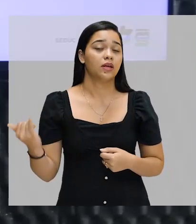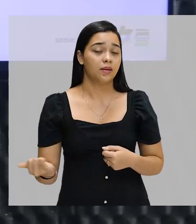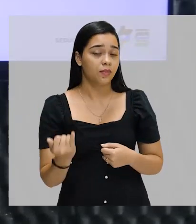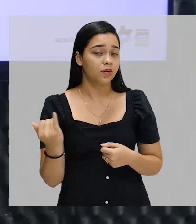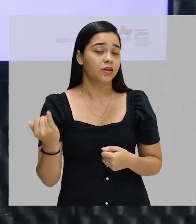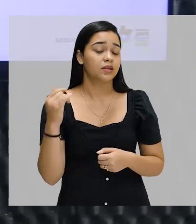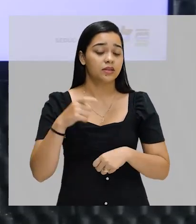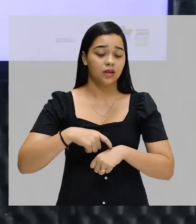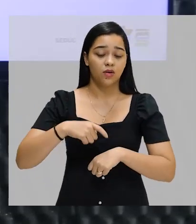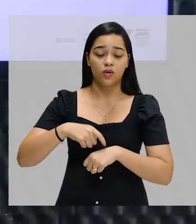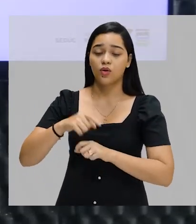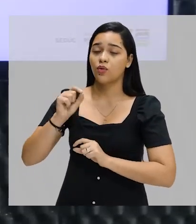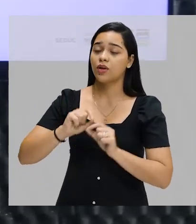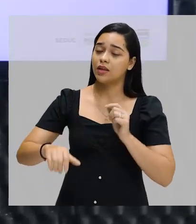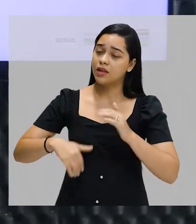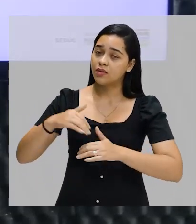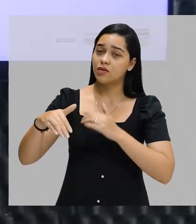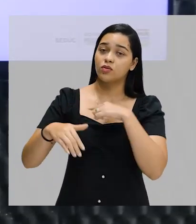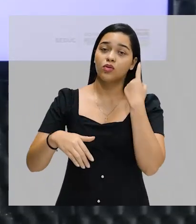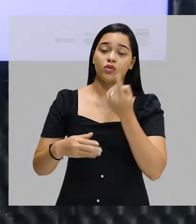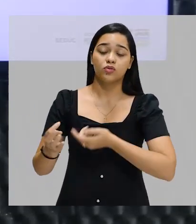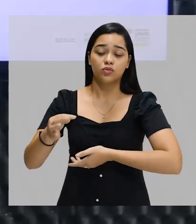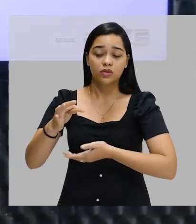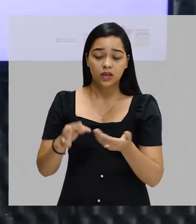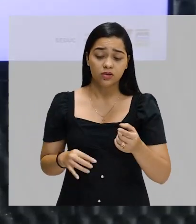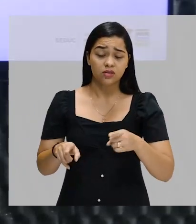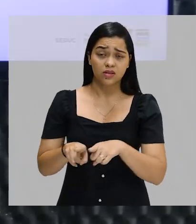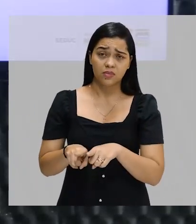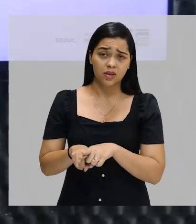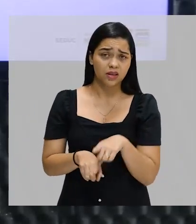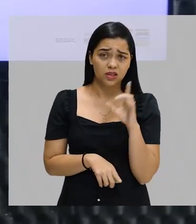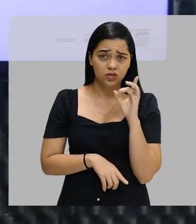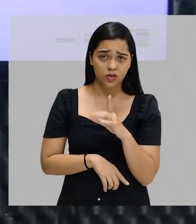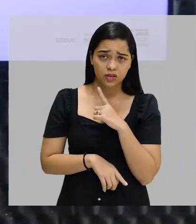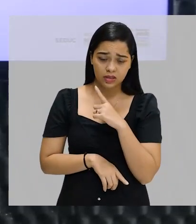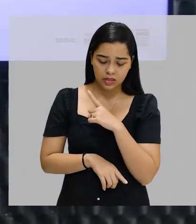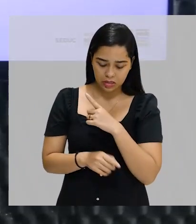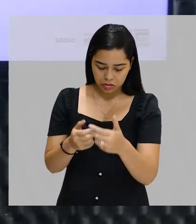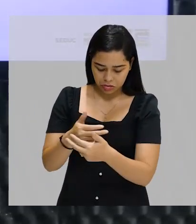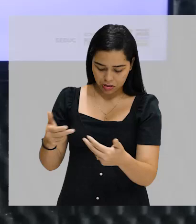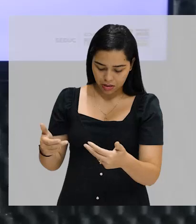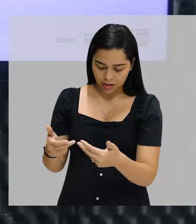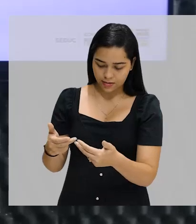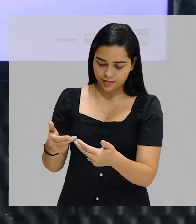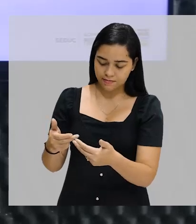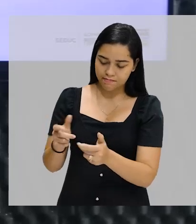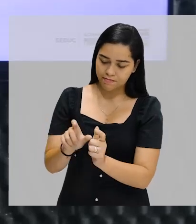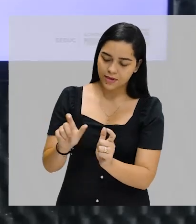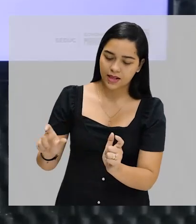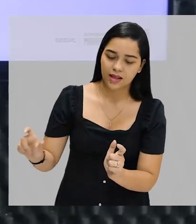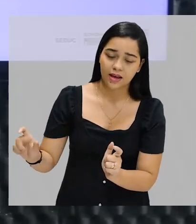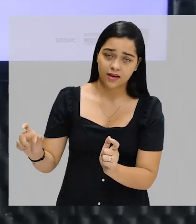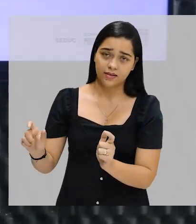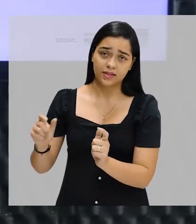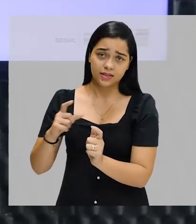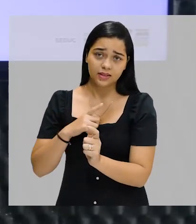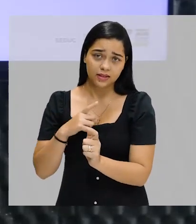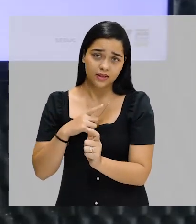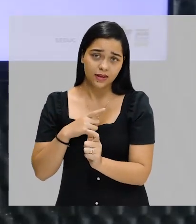fundamentais na hora da construção do nosso texto. Nós não simplesmente jogamos uma série de palavras, né? Um conjunto de